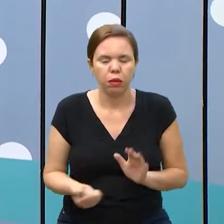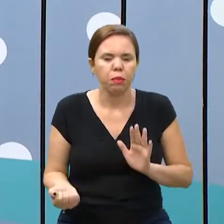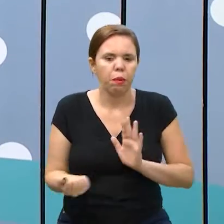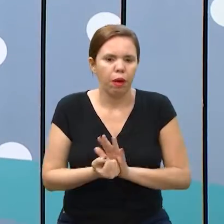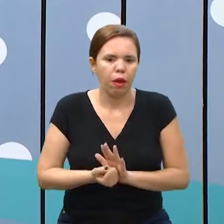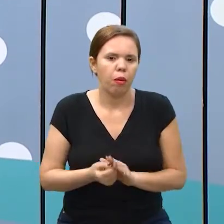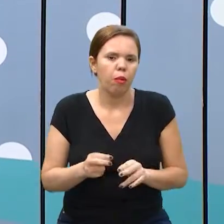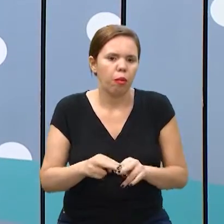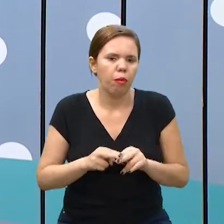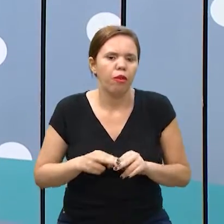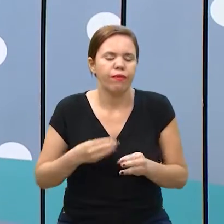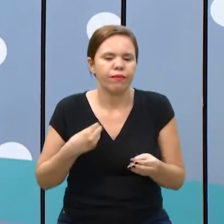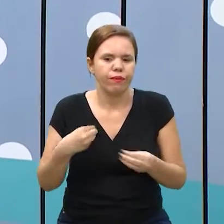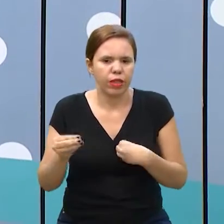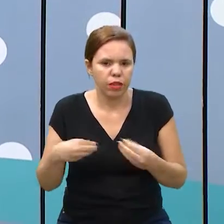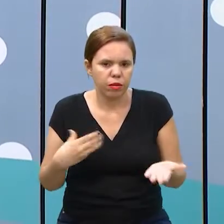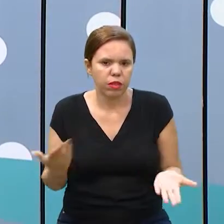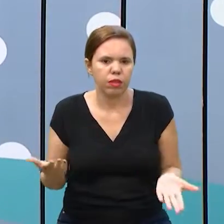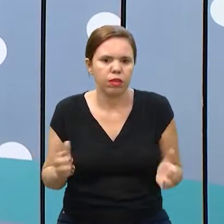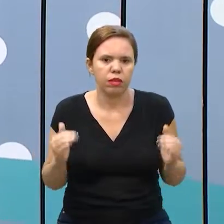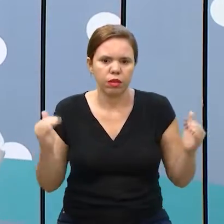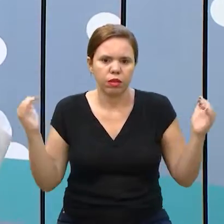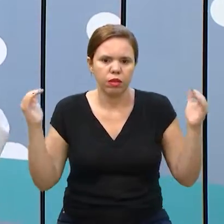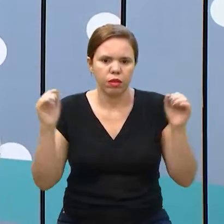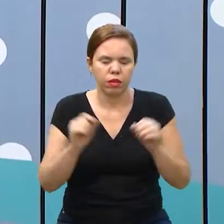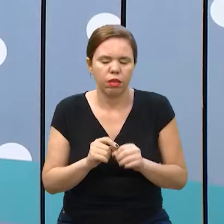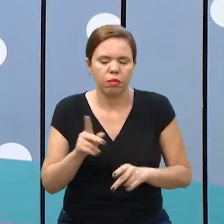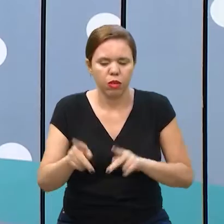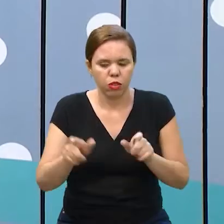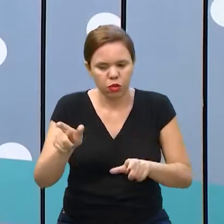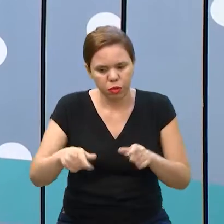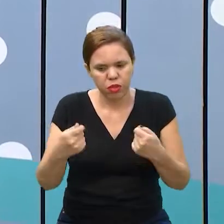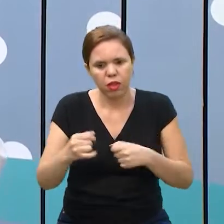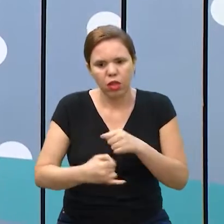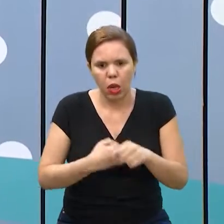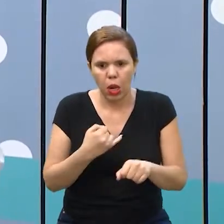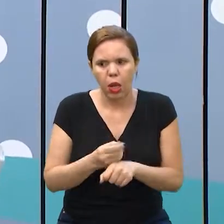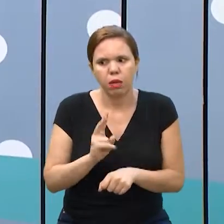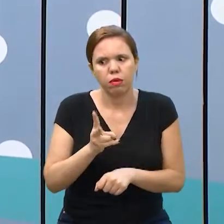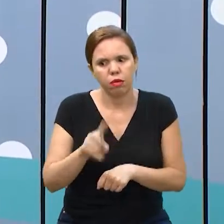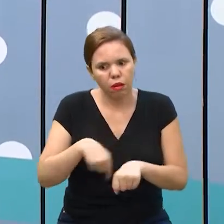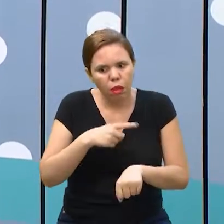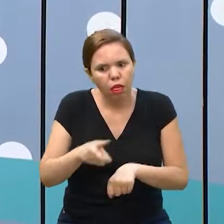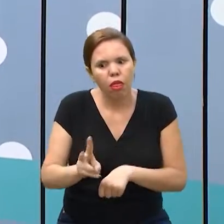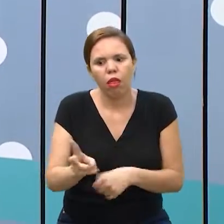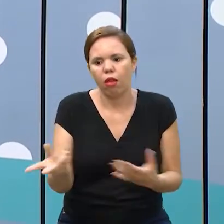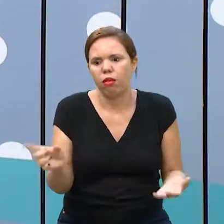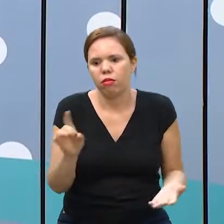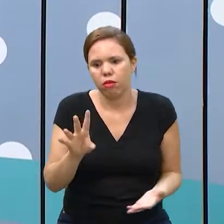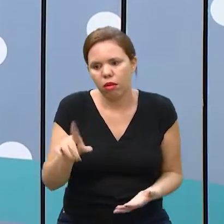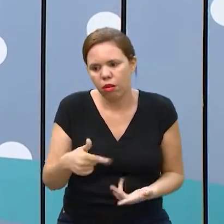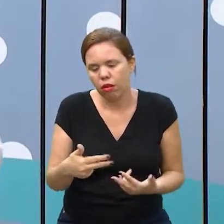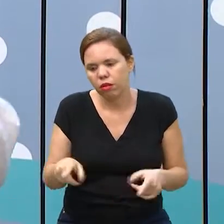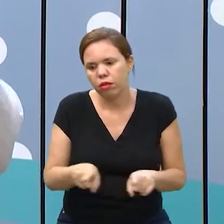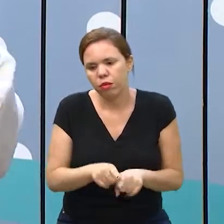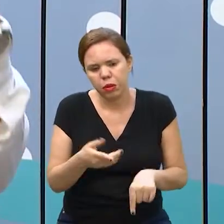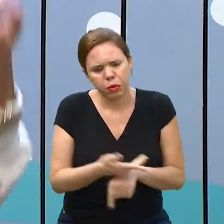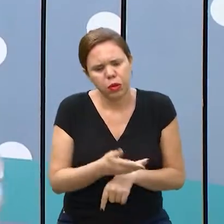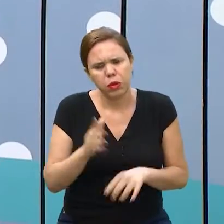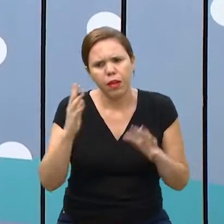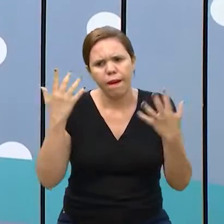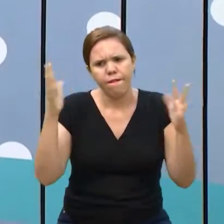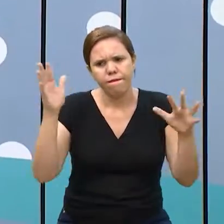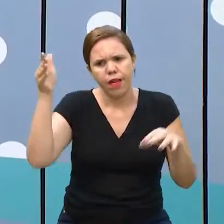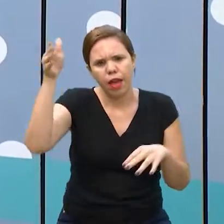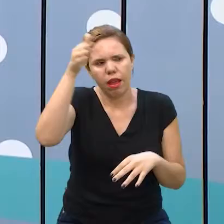ela é marcada por uma flexibilidade muito grande, a pessoa precisa estar online, disponível o tempo todo, não só isso, participar